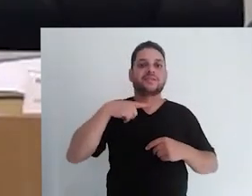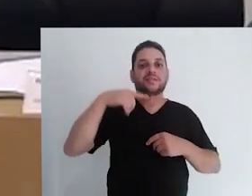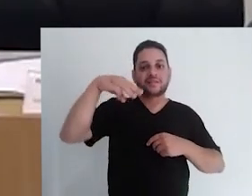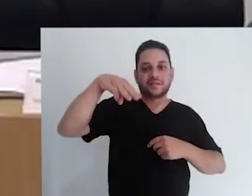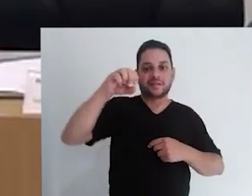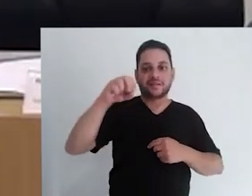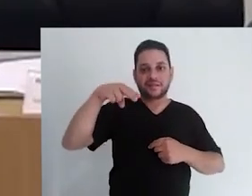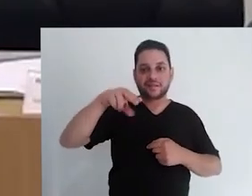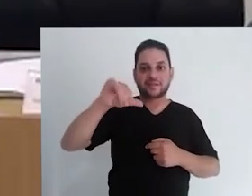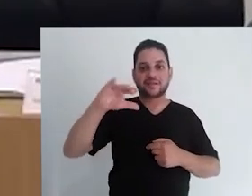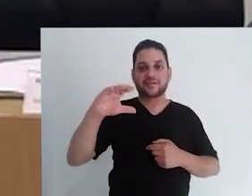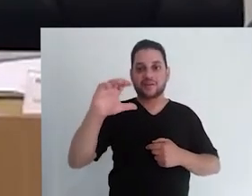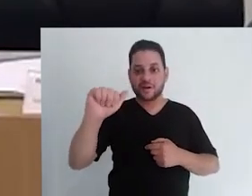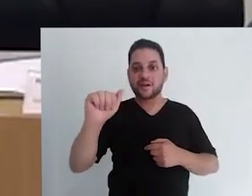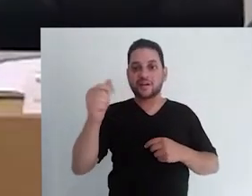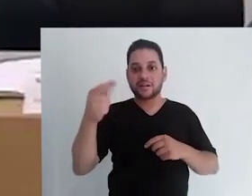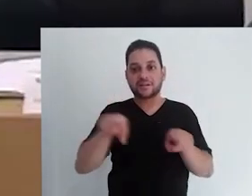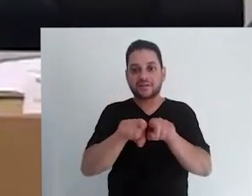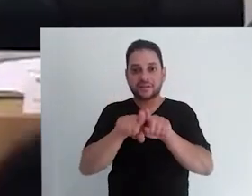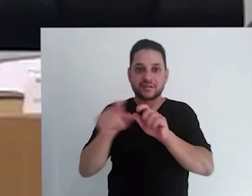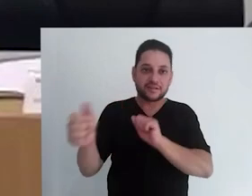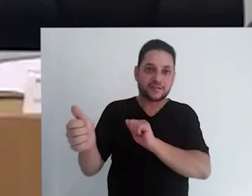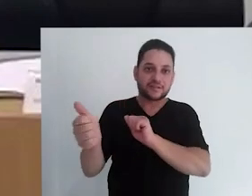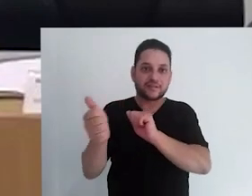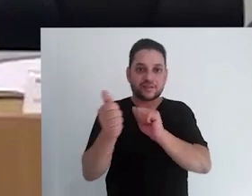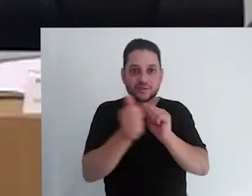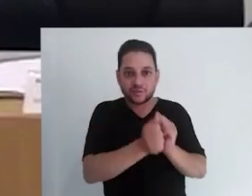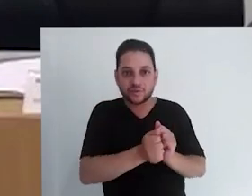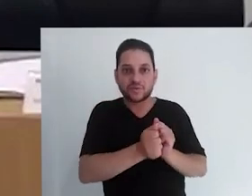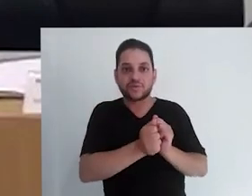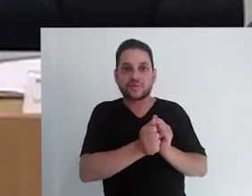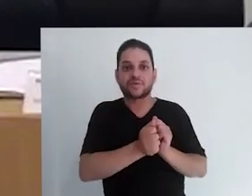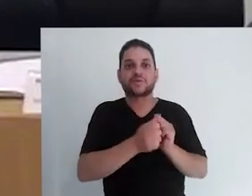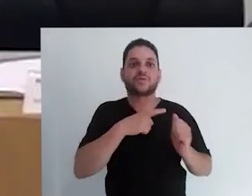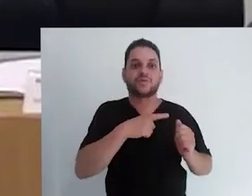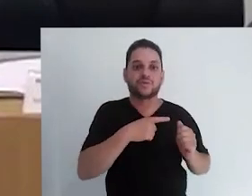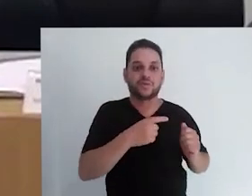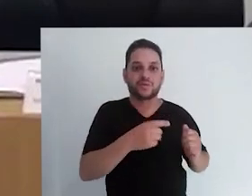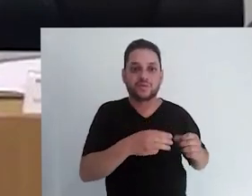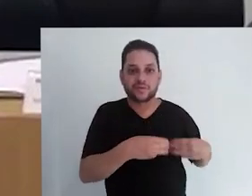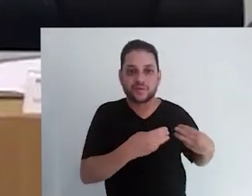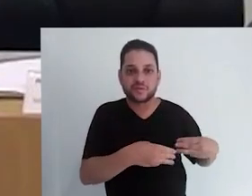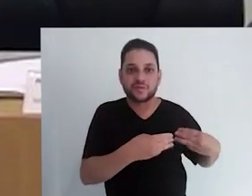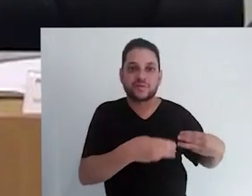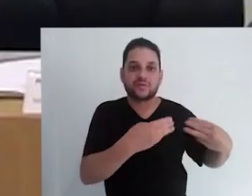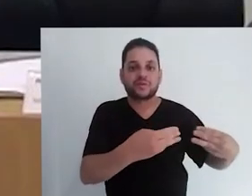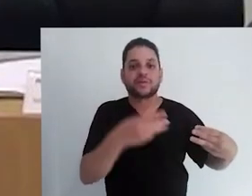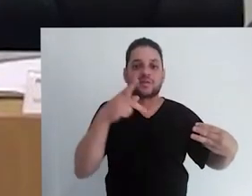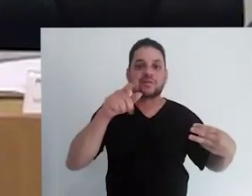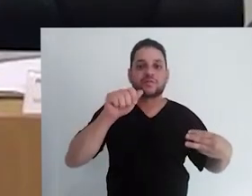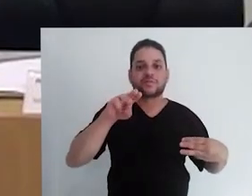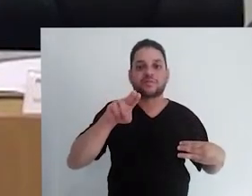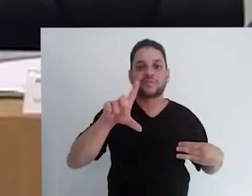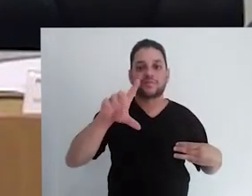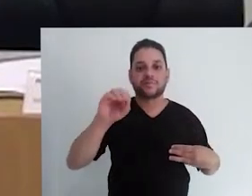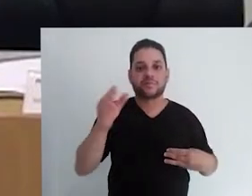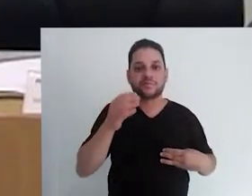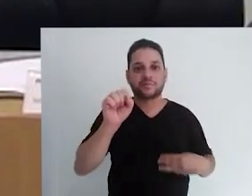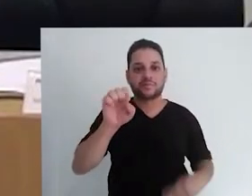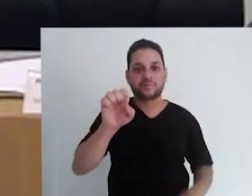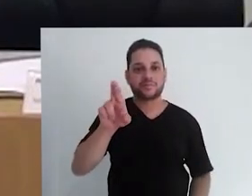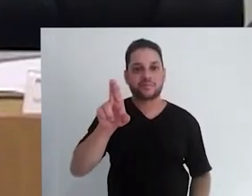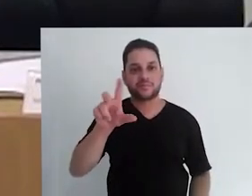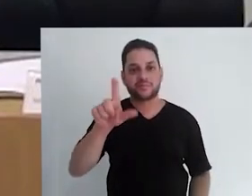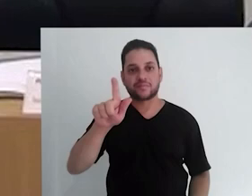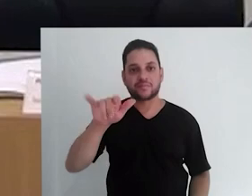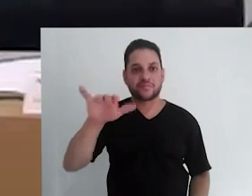esteve conosco. Na oportunidade também, os senhores ministros Paulo Sérgio e a desembargadora